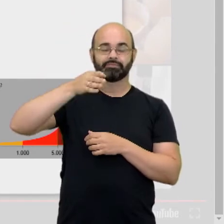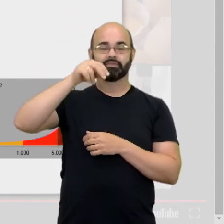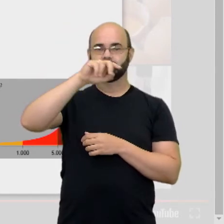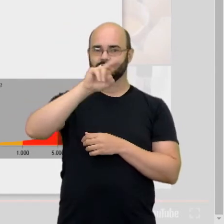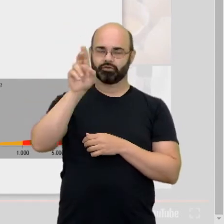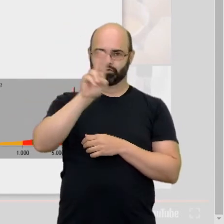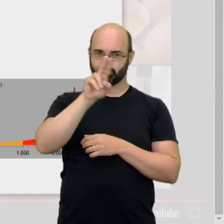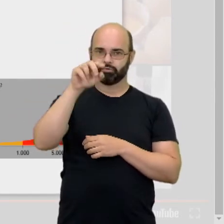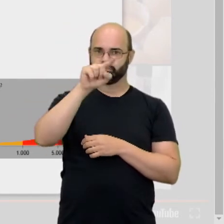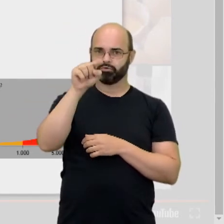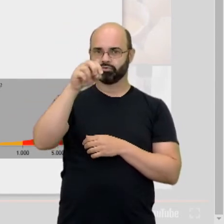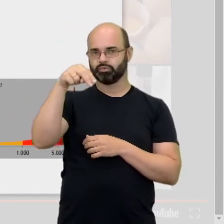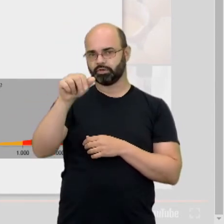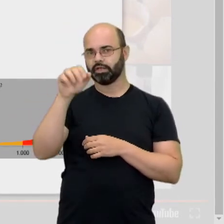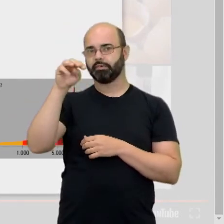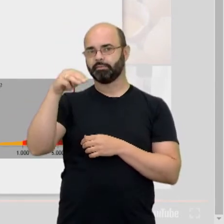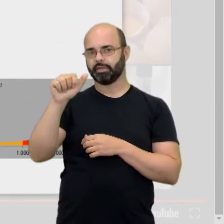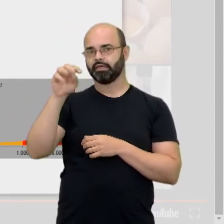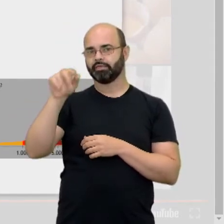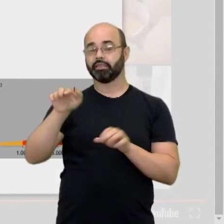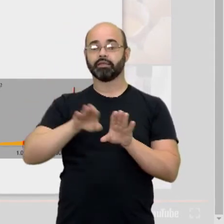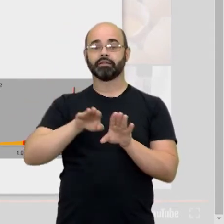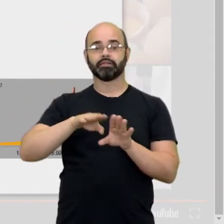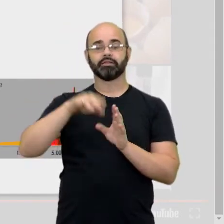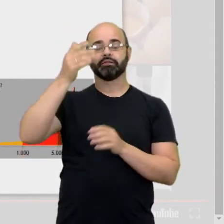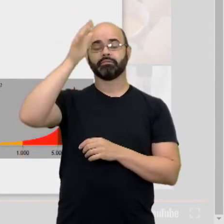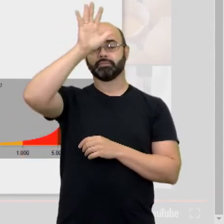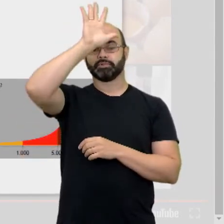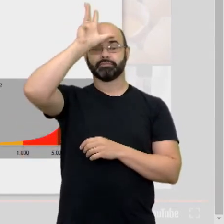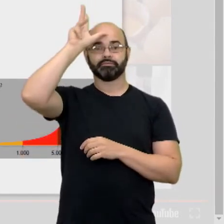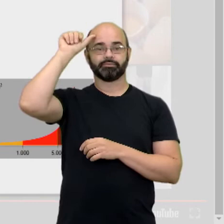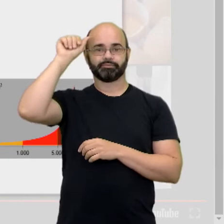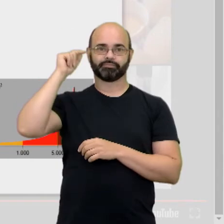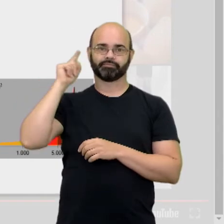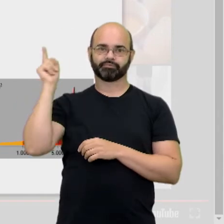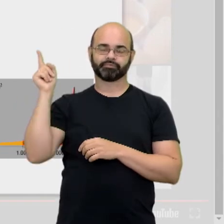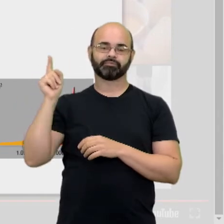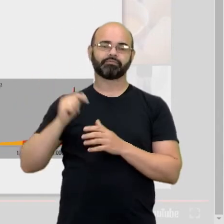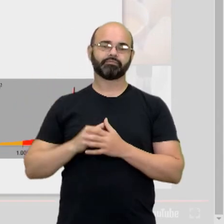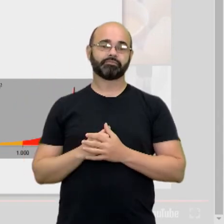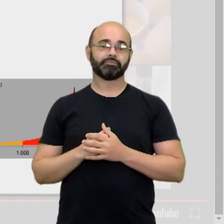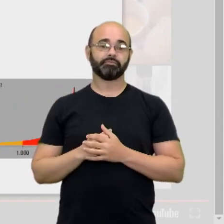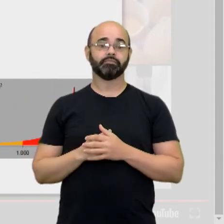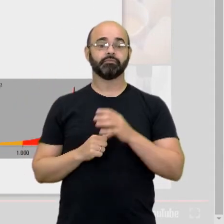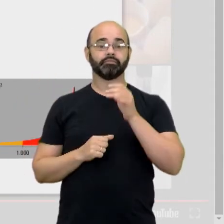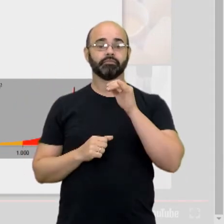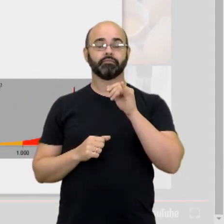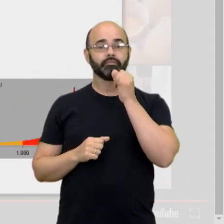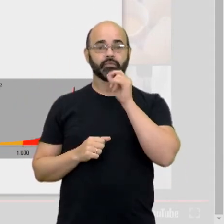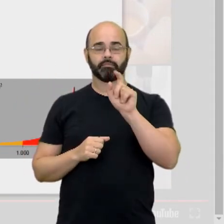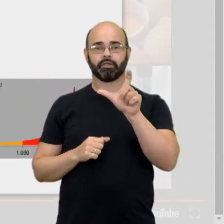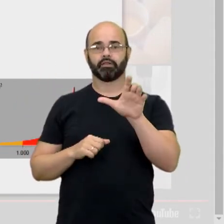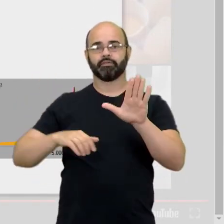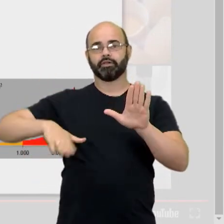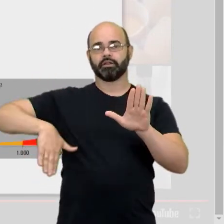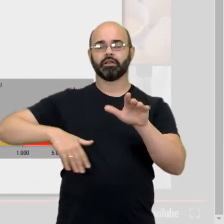também a região da Mata Atlântica, né? Então vejam que as áreas litorâneas, quando fala área litorânea,